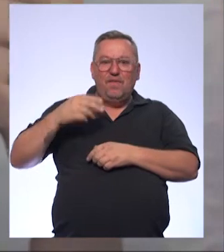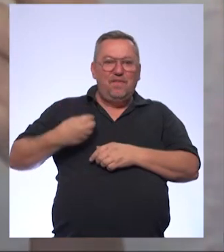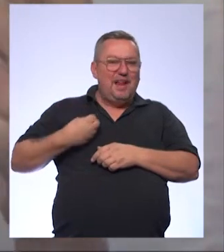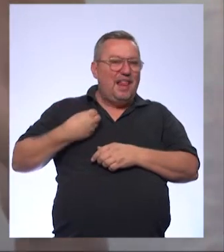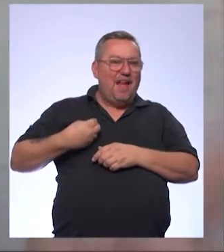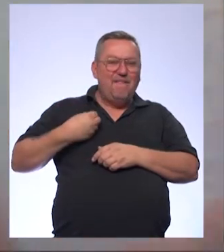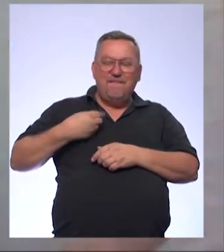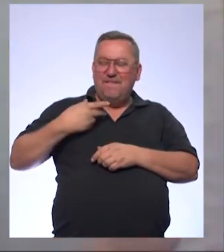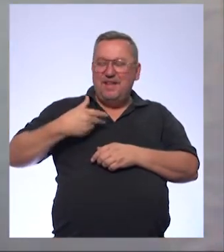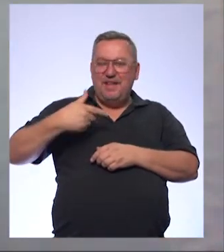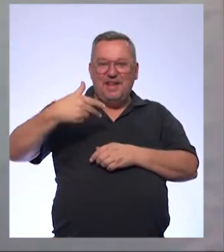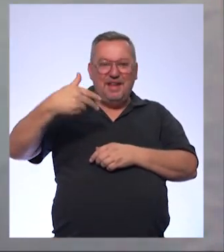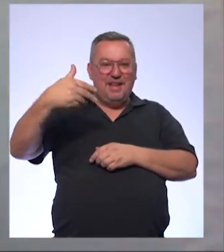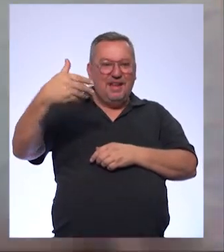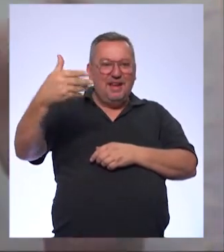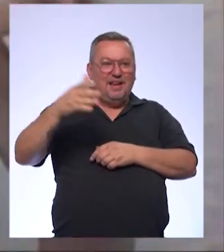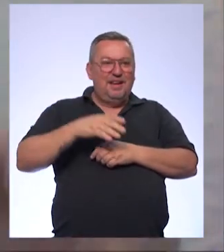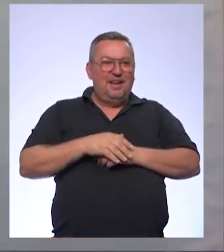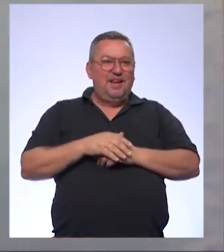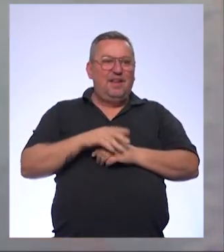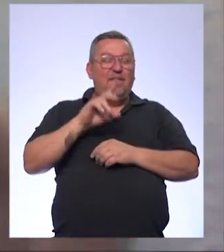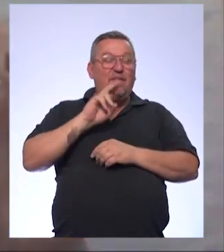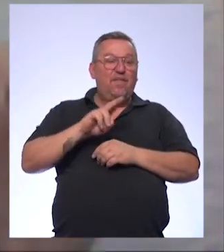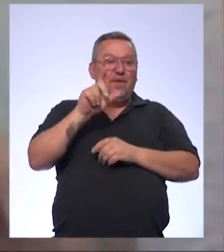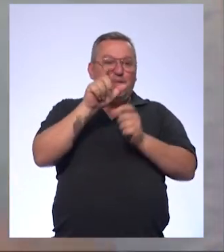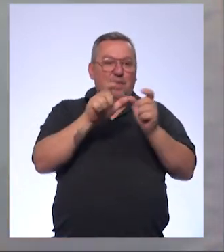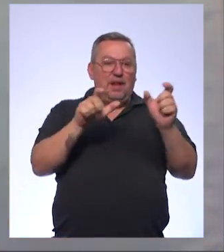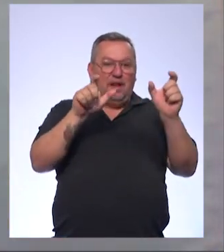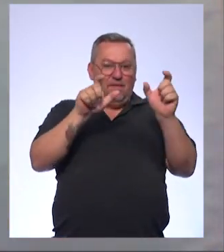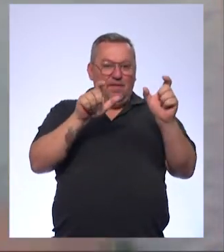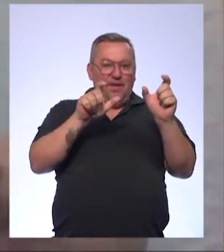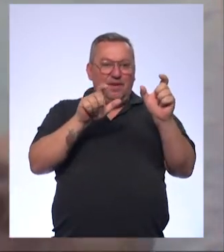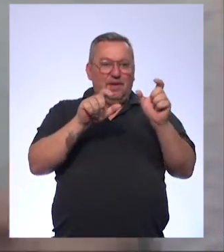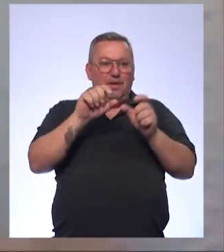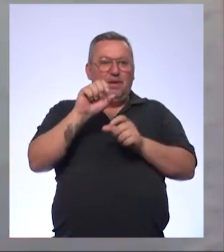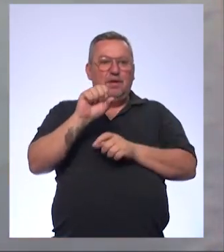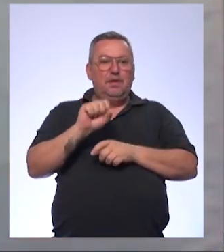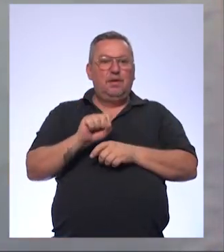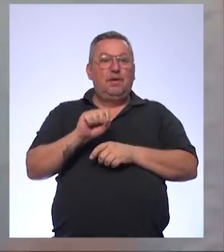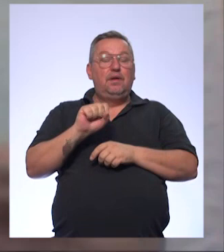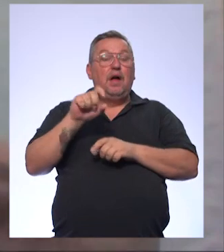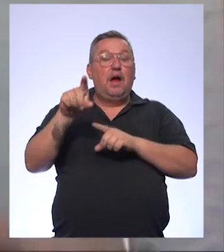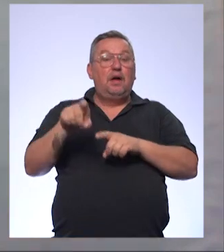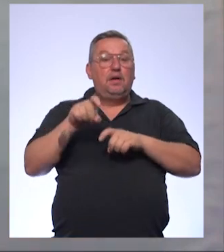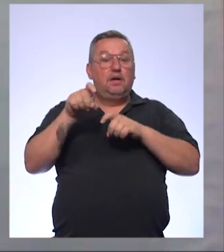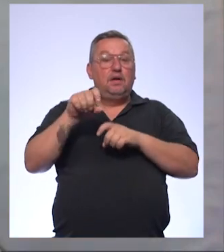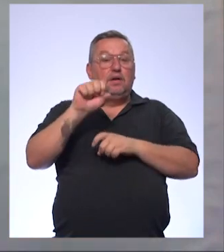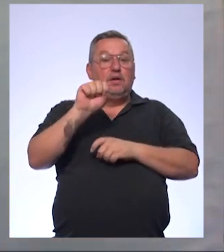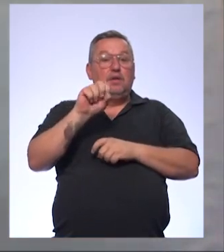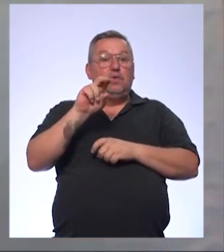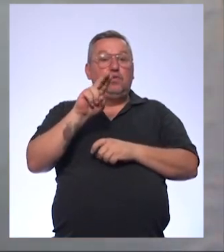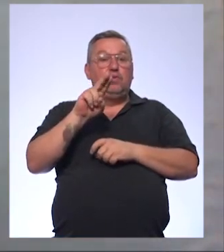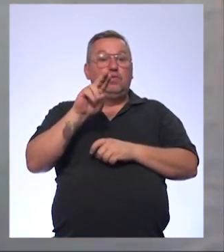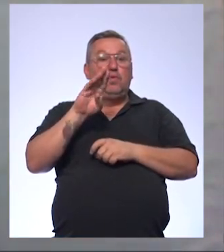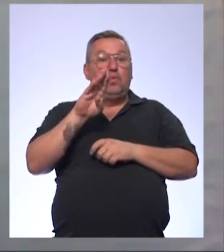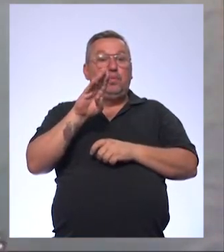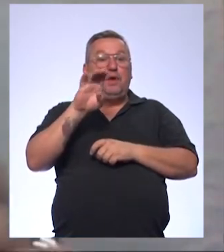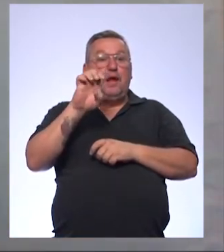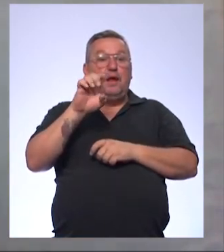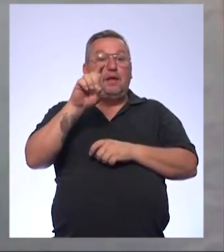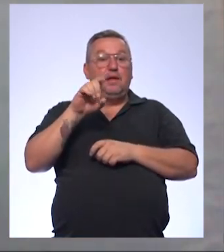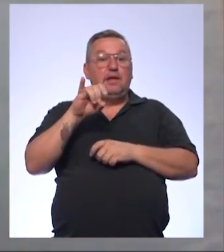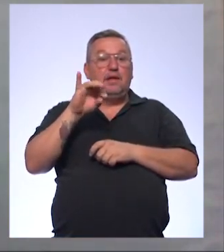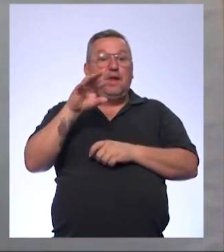da vida acadêmica de vocês. Vocês vão ouvir esse termo, agricultura de subsistência. É assim,